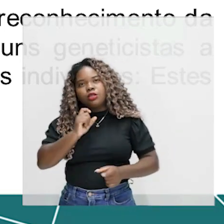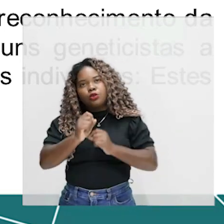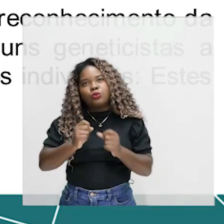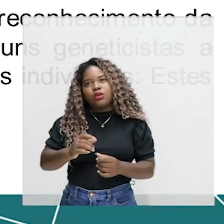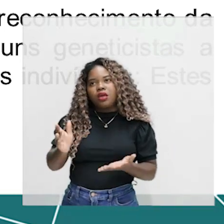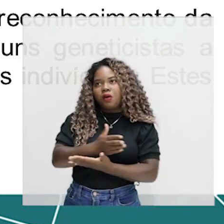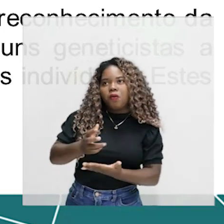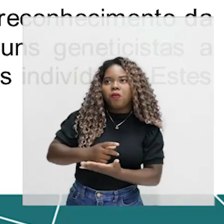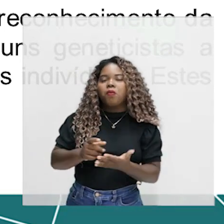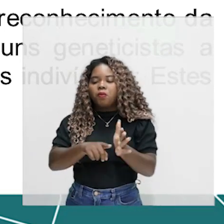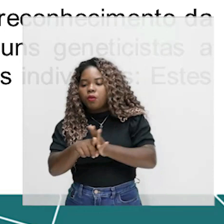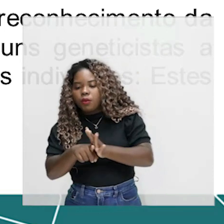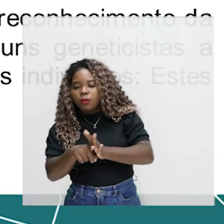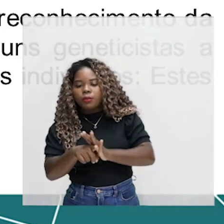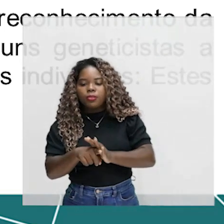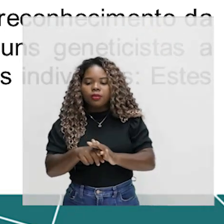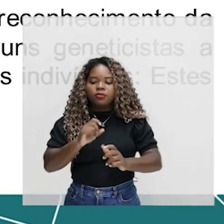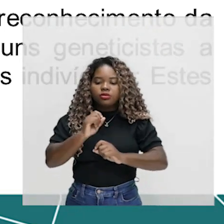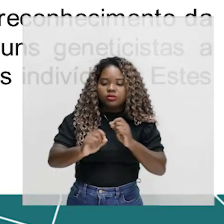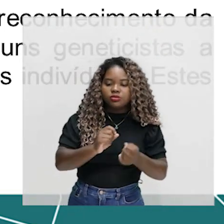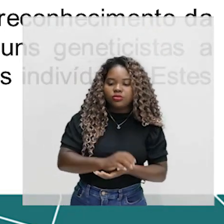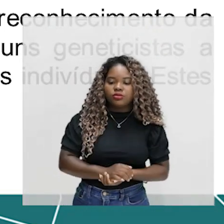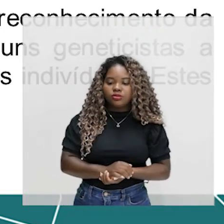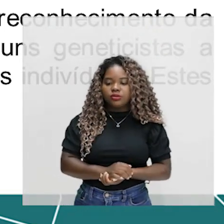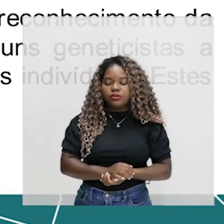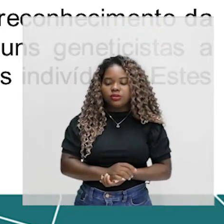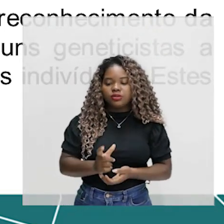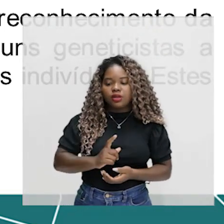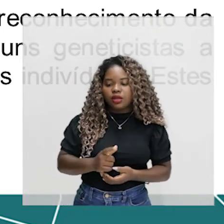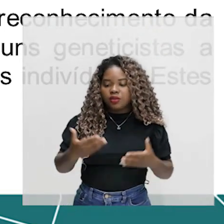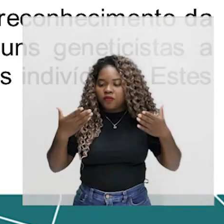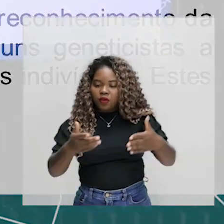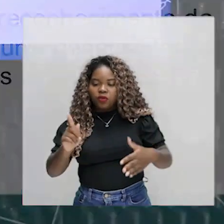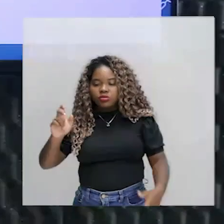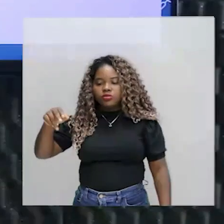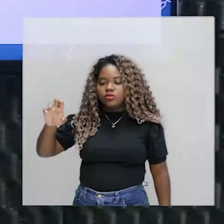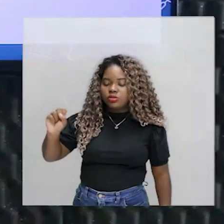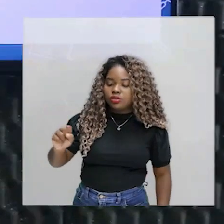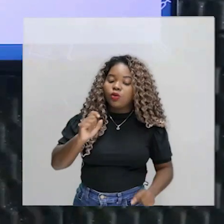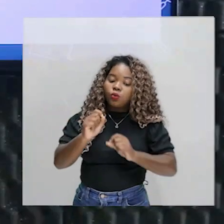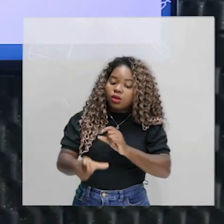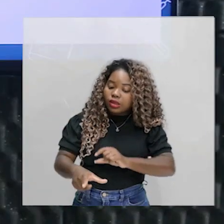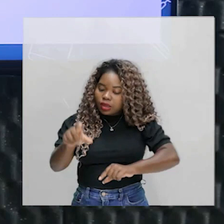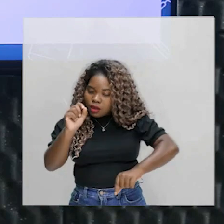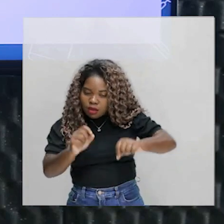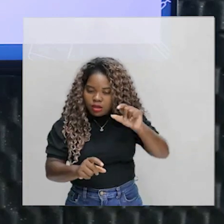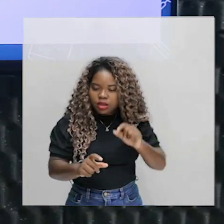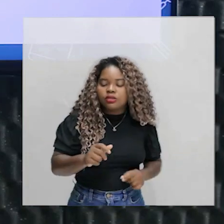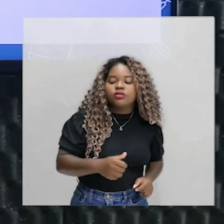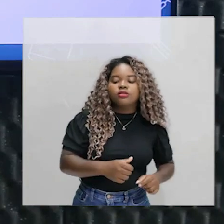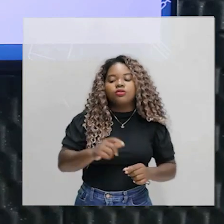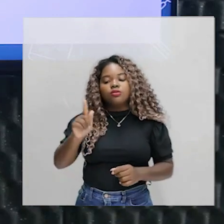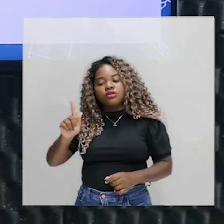reivindicar como alvos da seleção o que os genes Então o que é selecionado é são